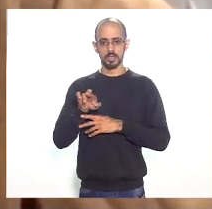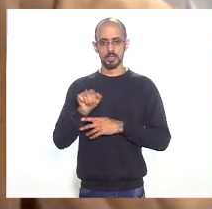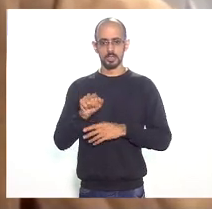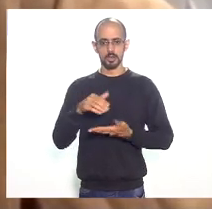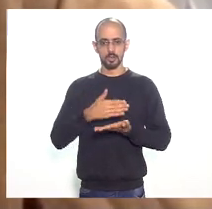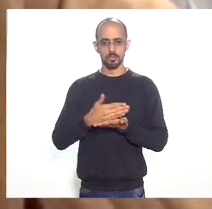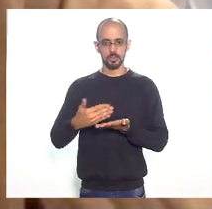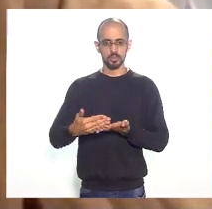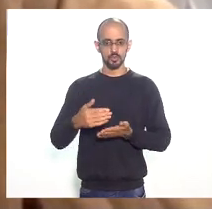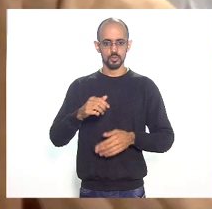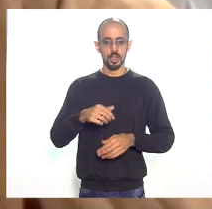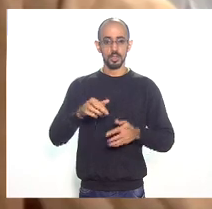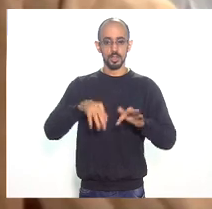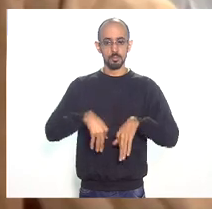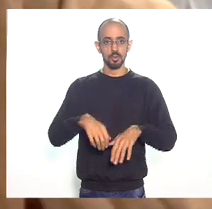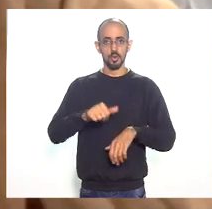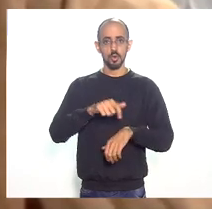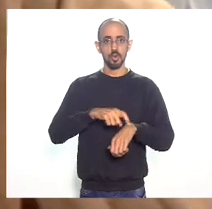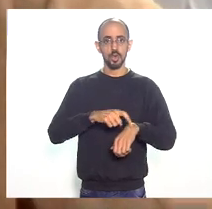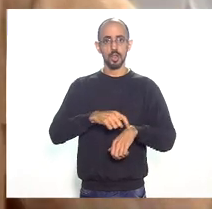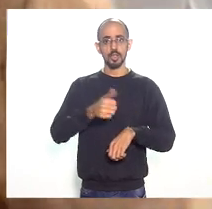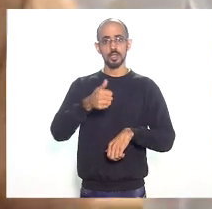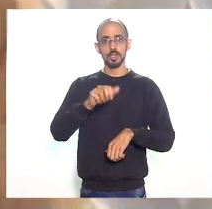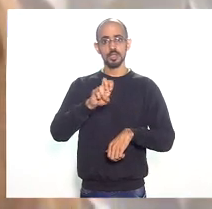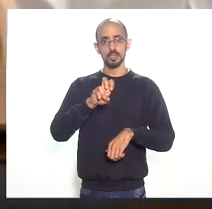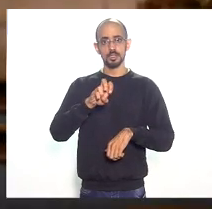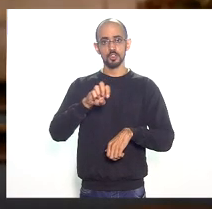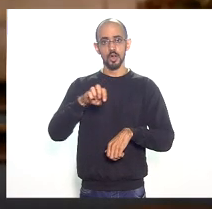encerrou-se às 15 horas e 40 minutos.